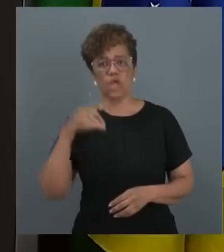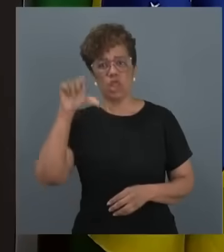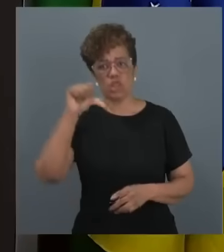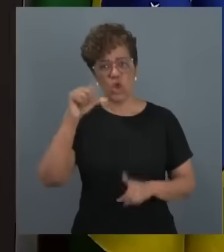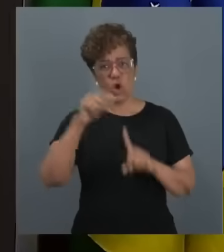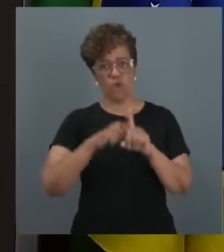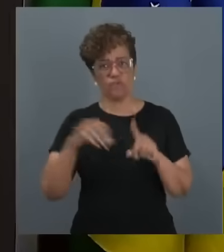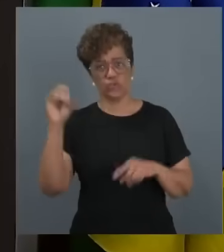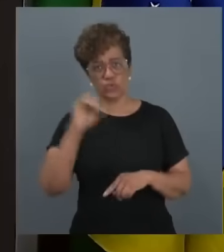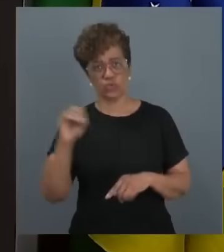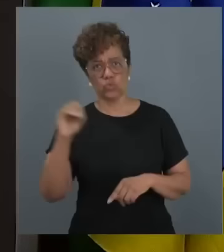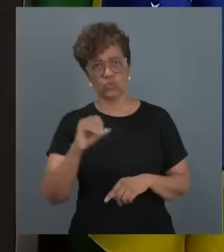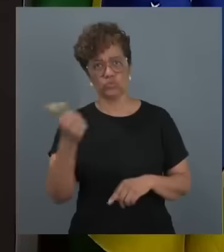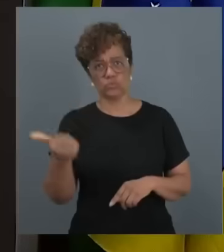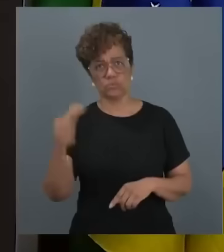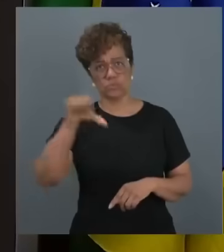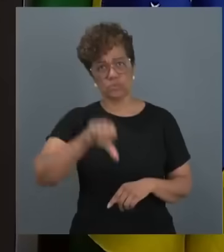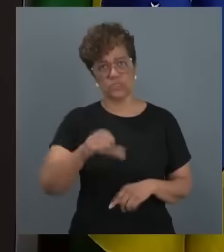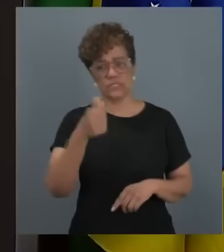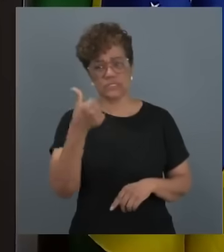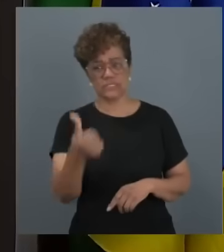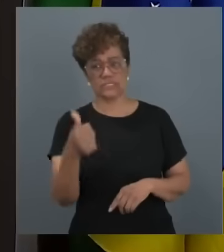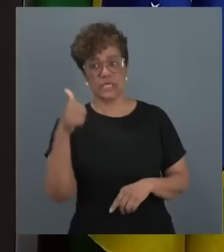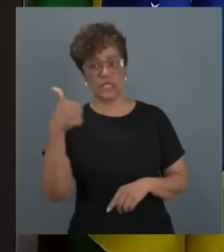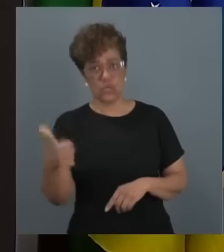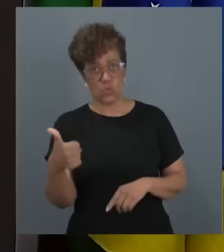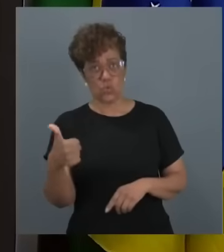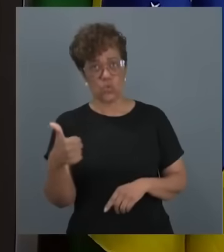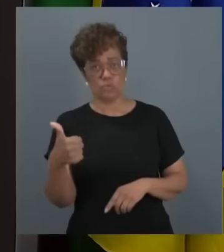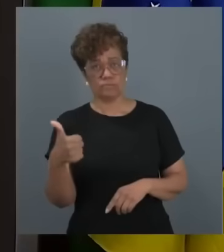de 1861, quando,